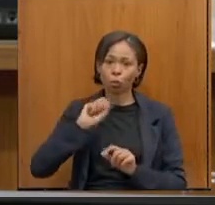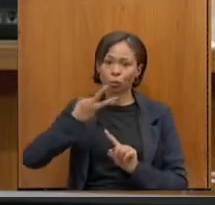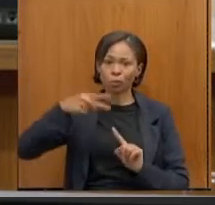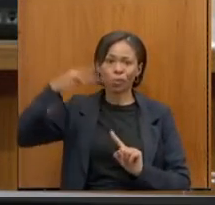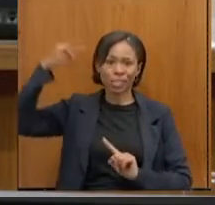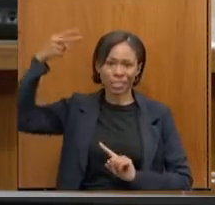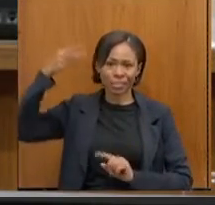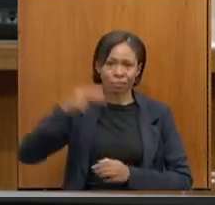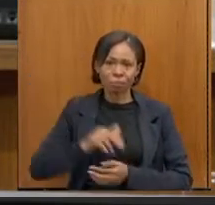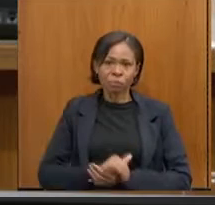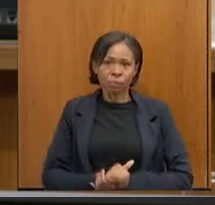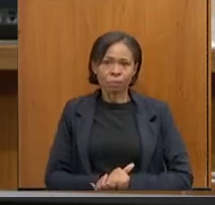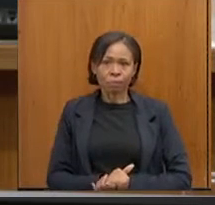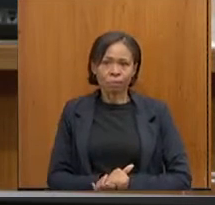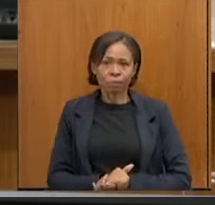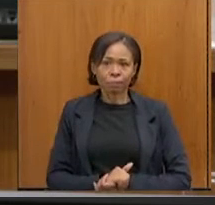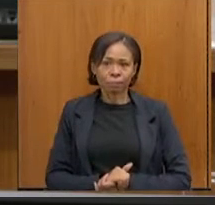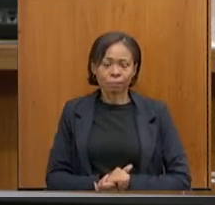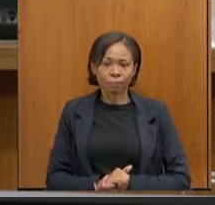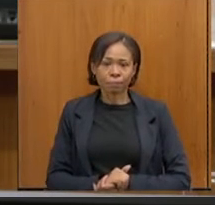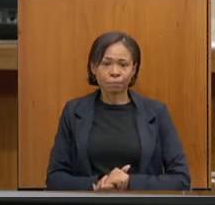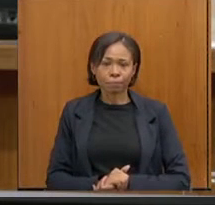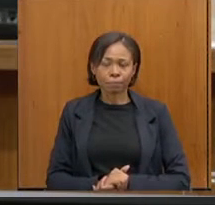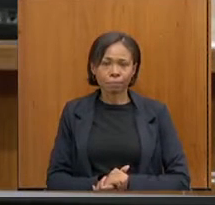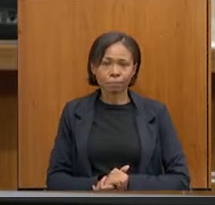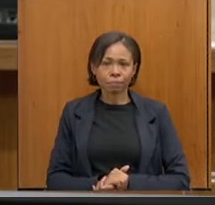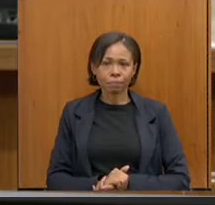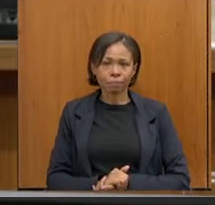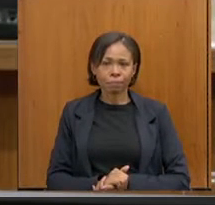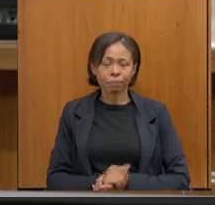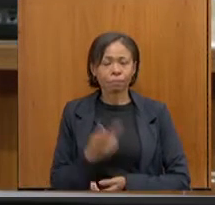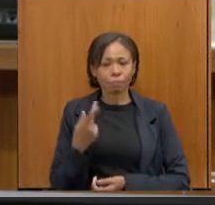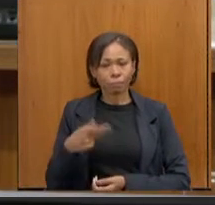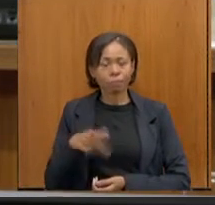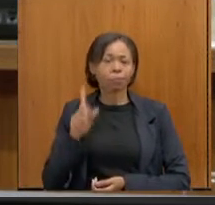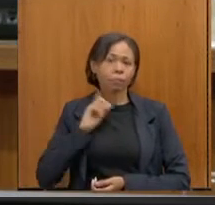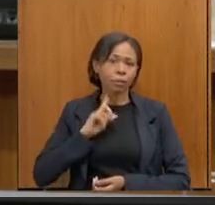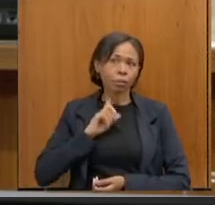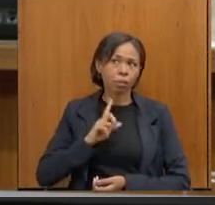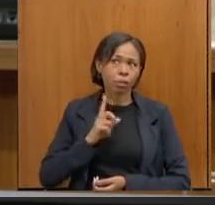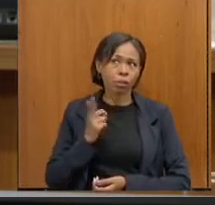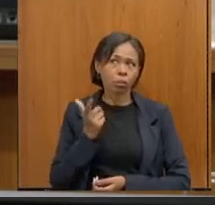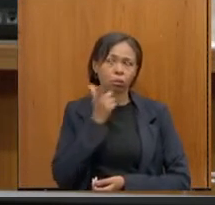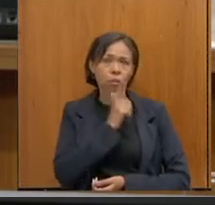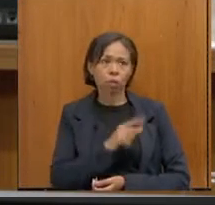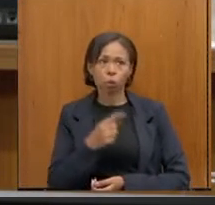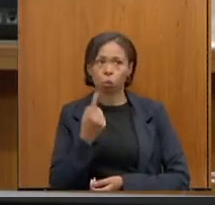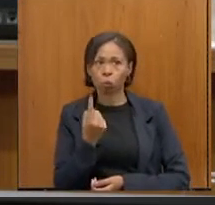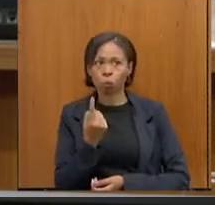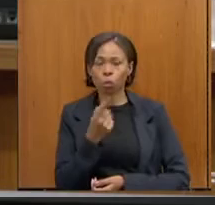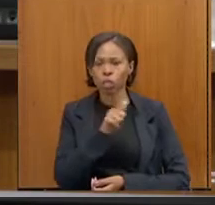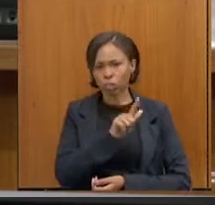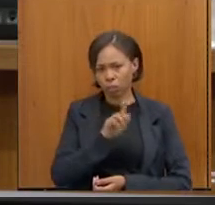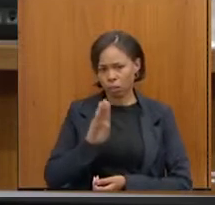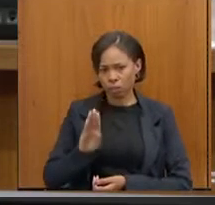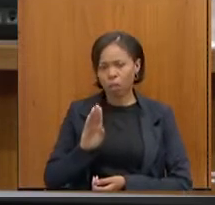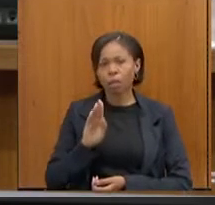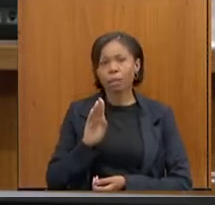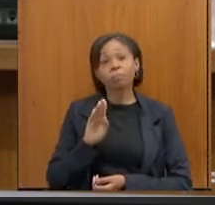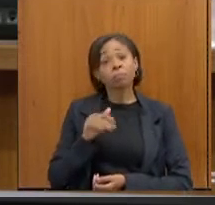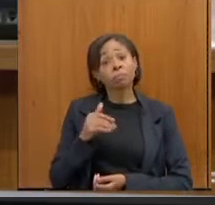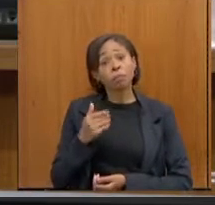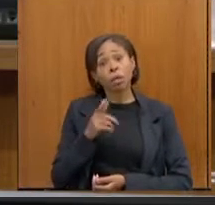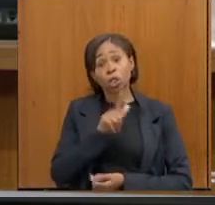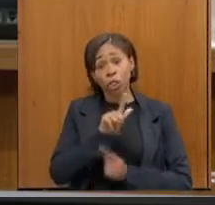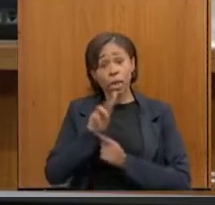Ah é pois é tô aqui minhas operista de atingir não é um gigot só de investimento ali nós temos